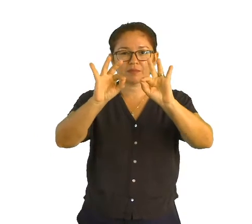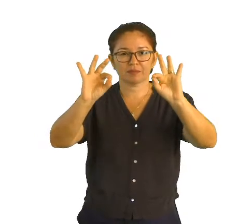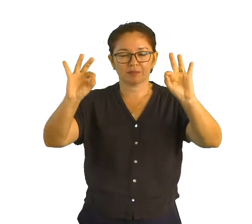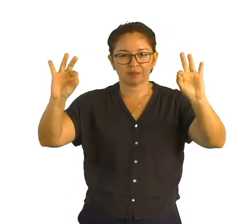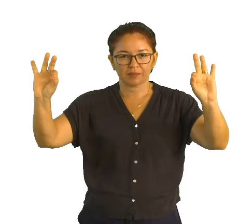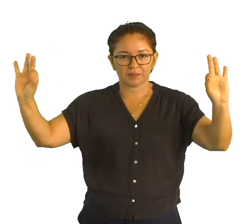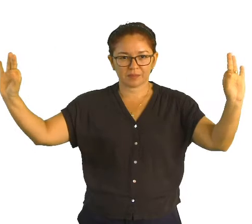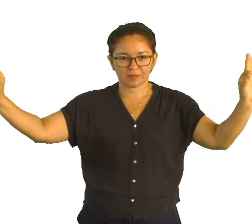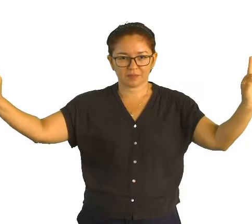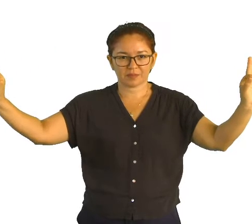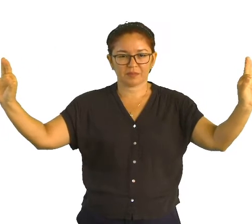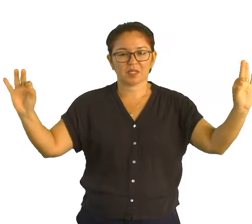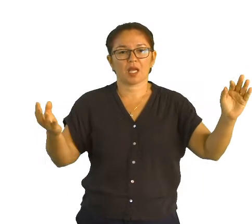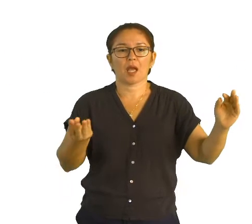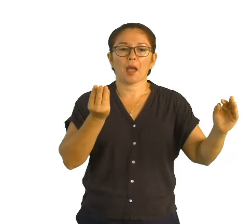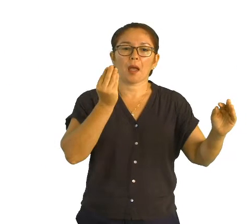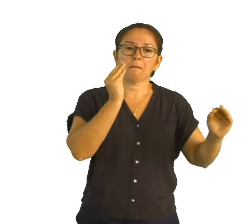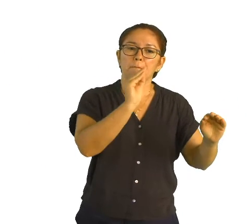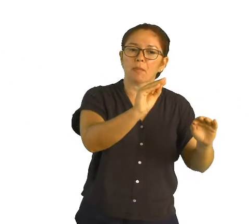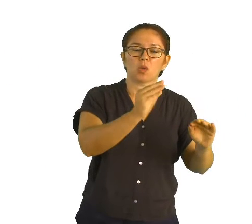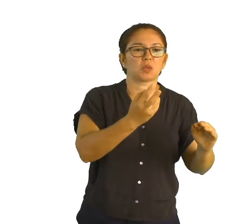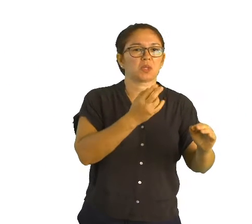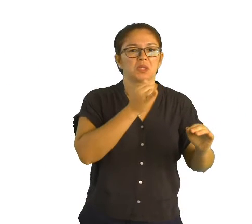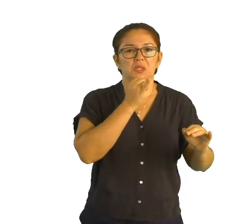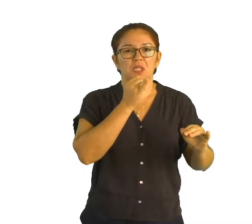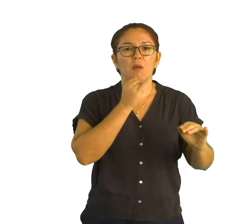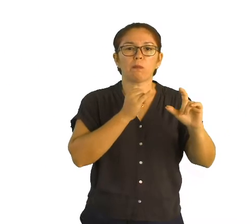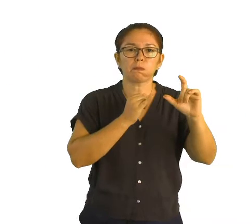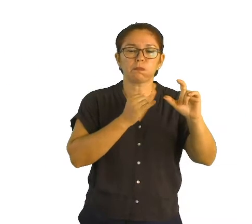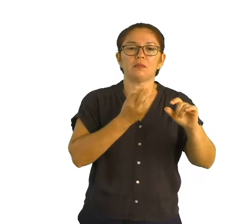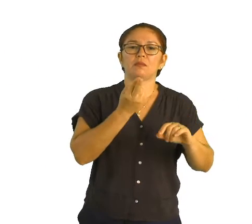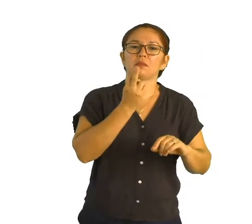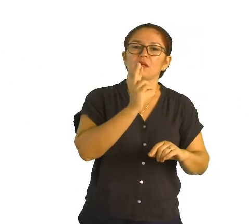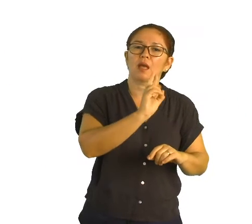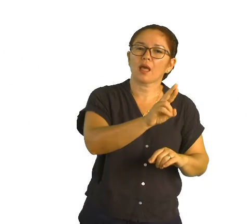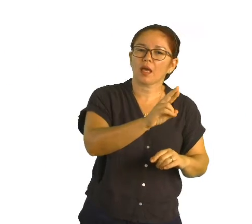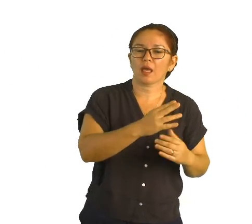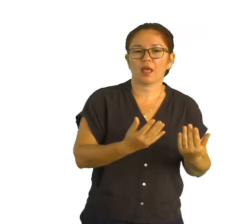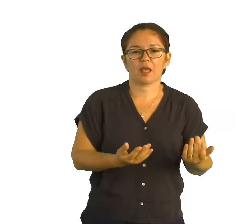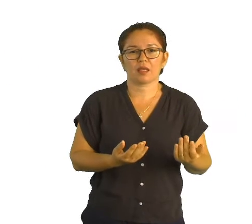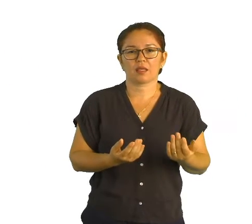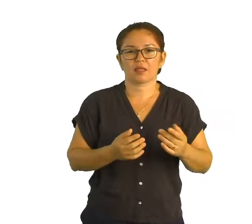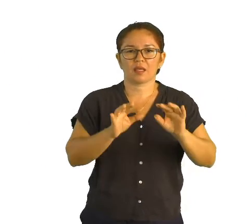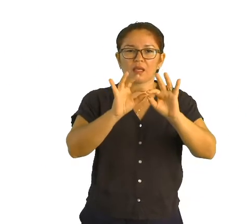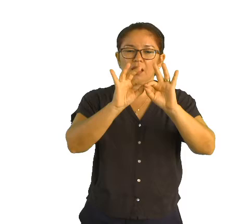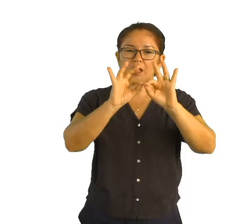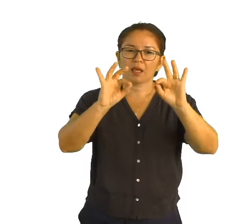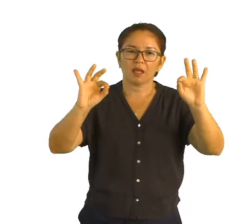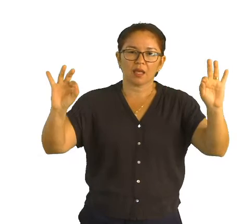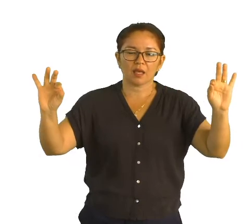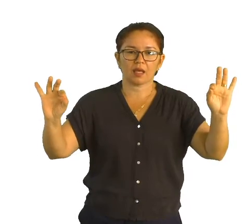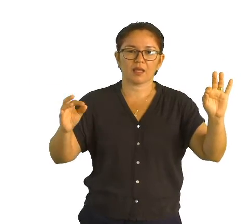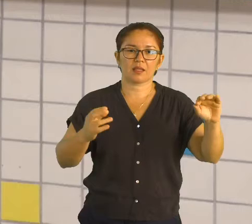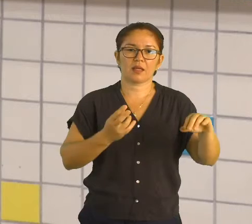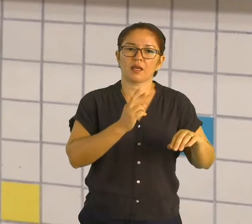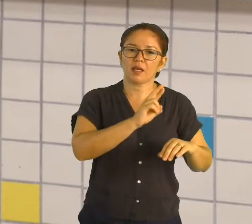uma letrinha lá, R, S, e eu chamo de reta R, reta